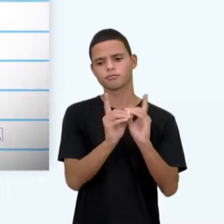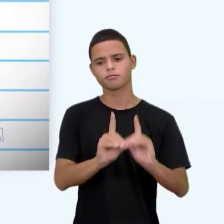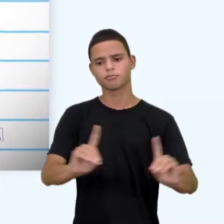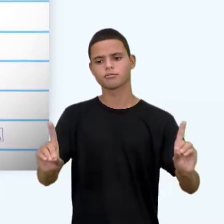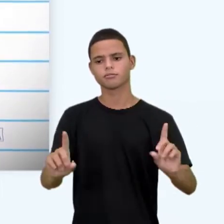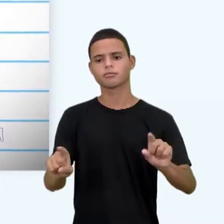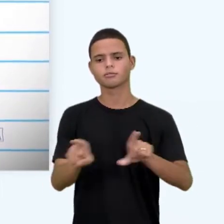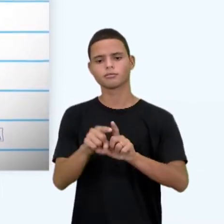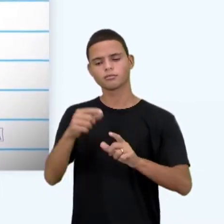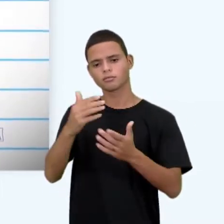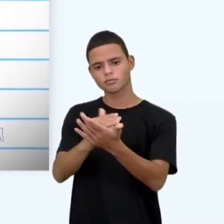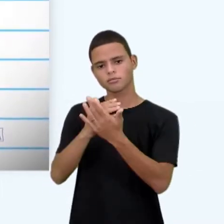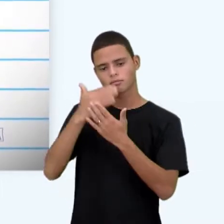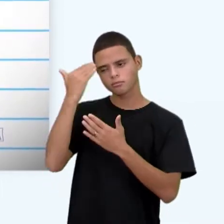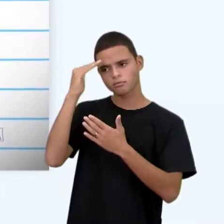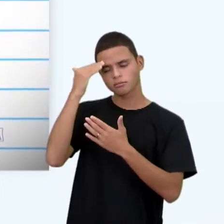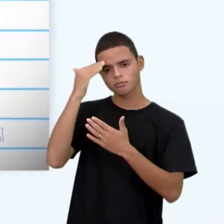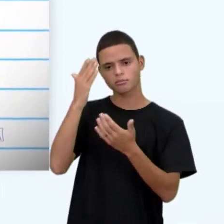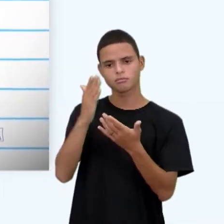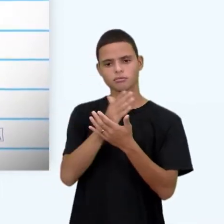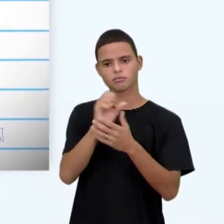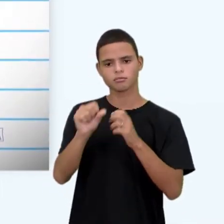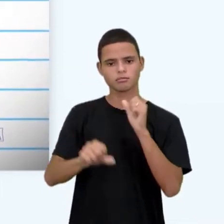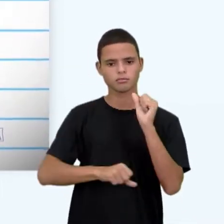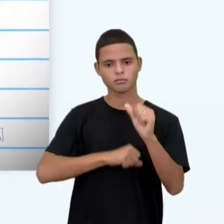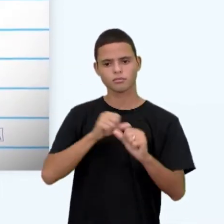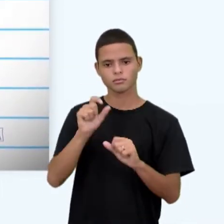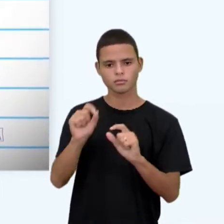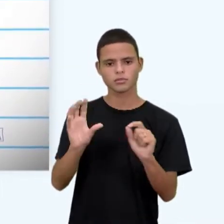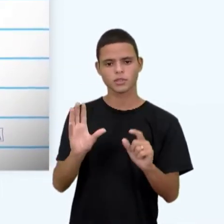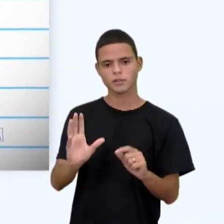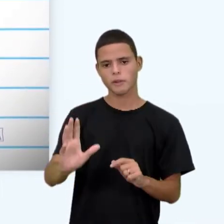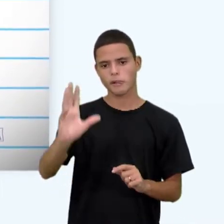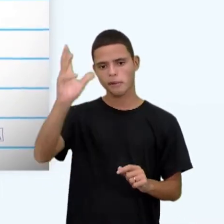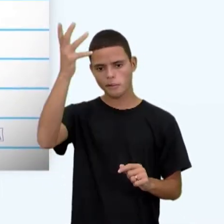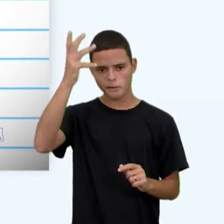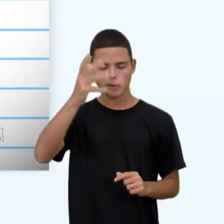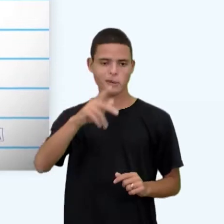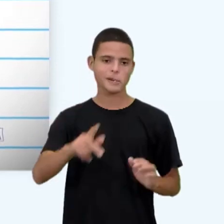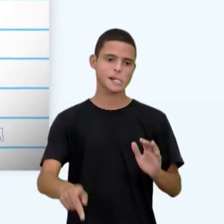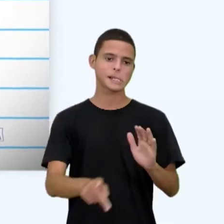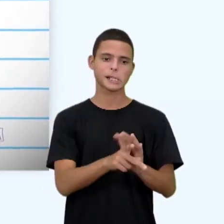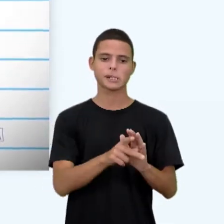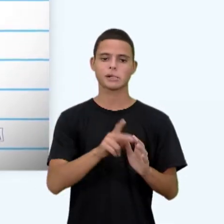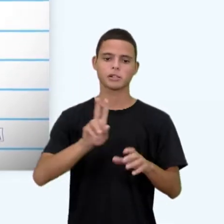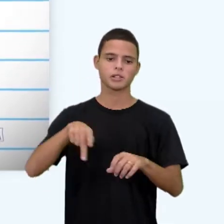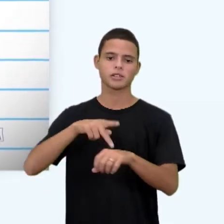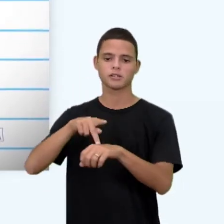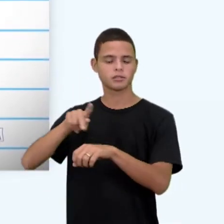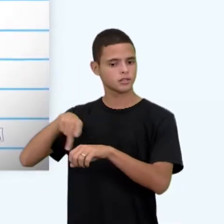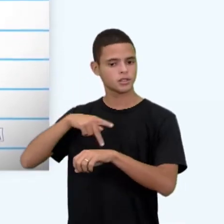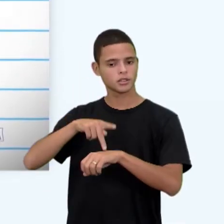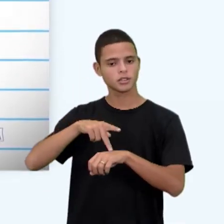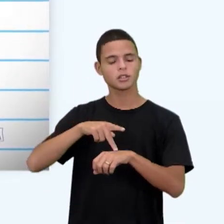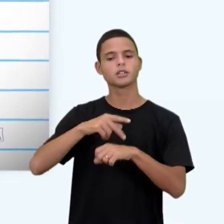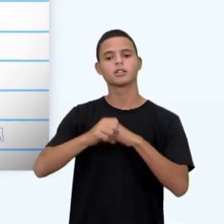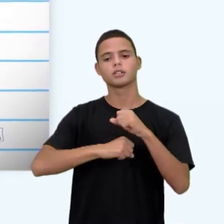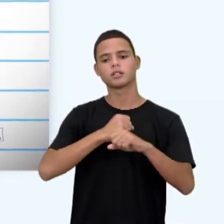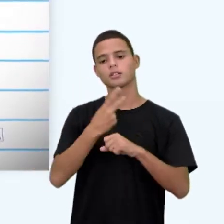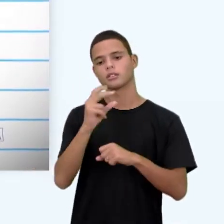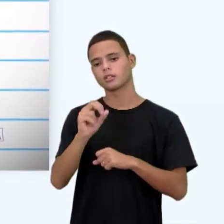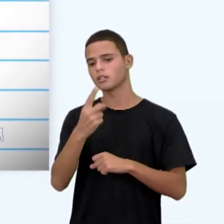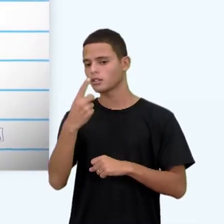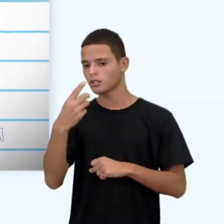para compreendermos as mudanças ocorridas no que se refere aos arranjos conjugais oficiais do país. Inclusive, desde 2013,